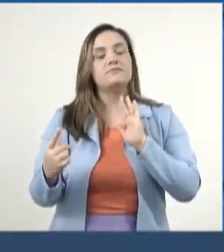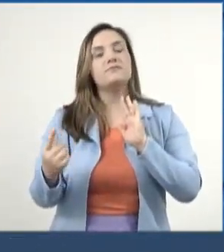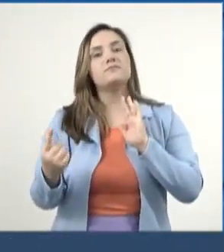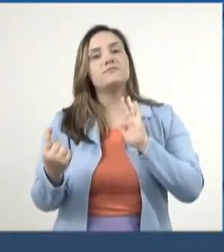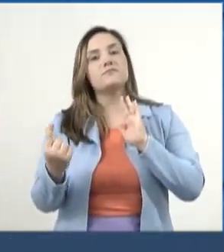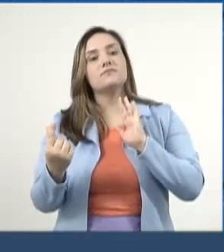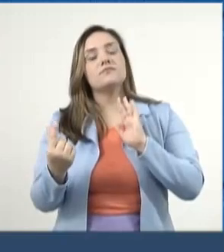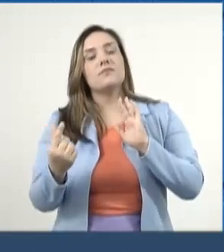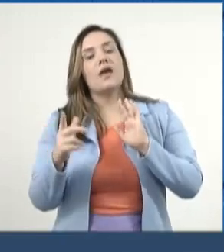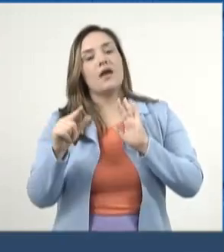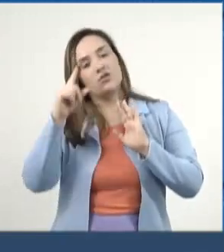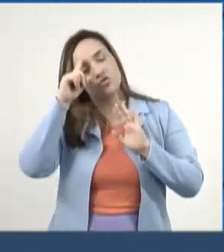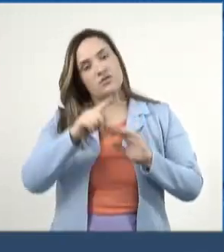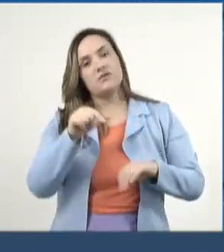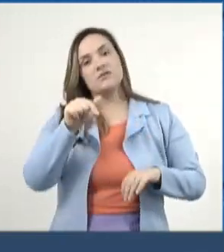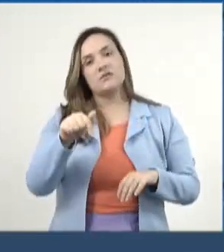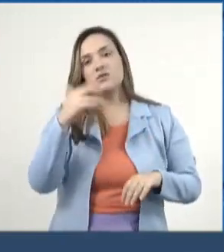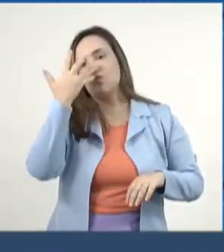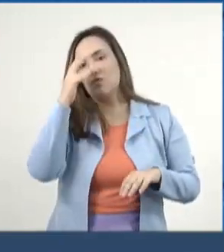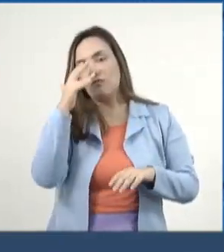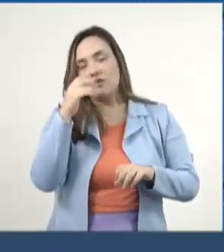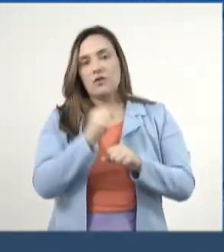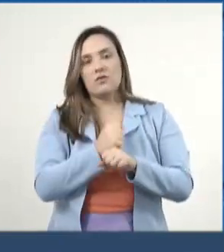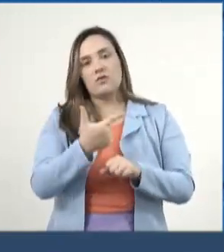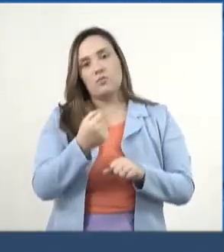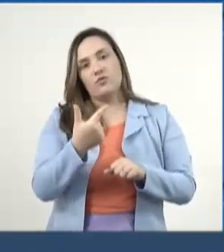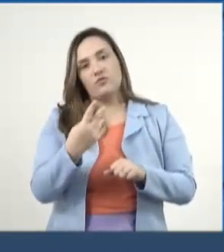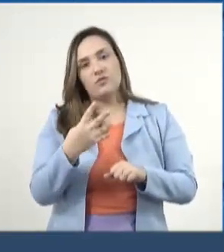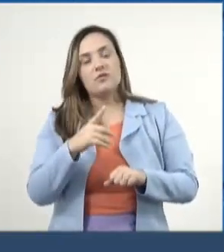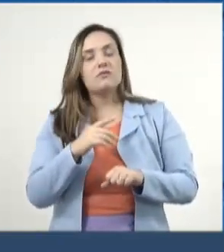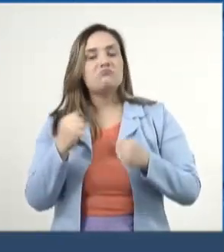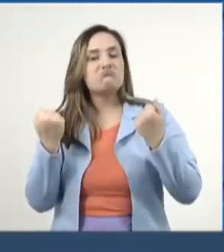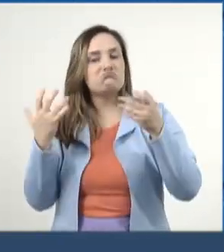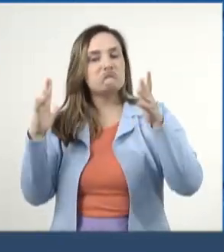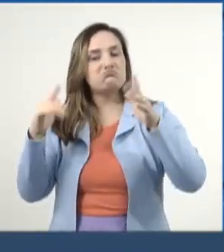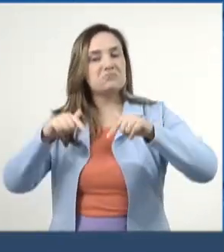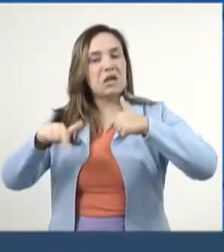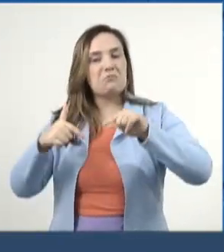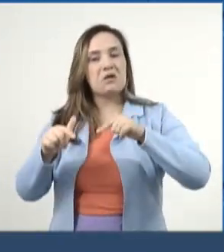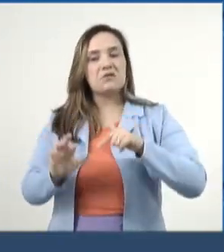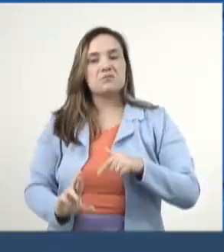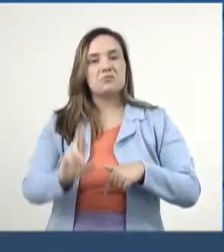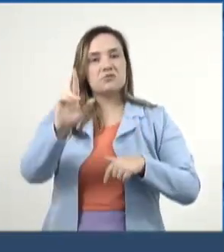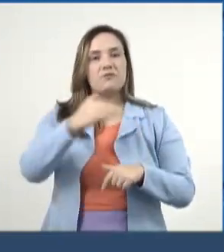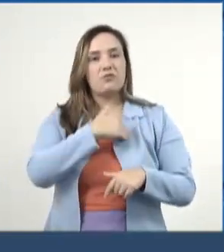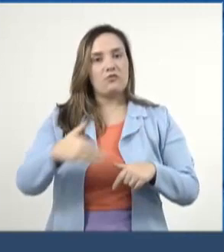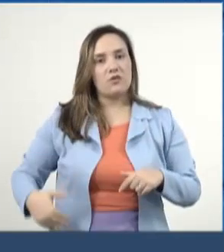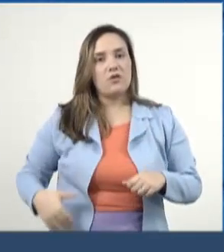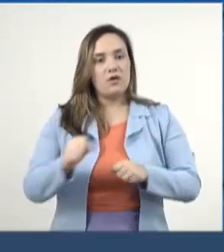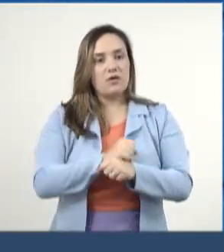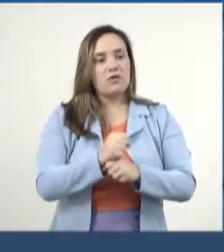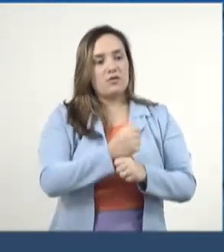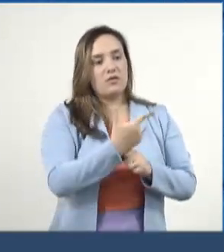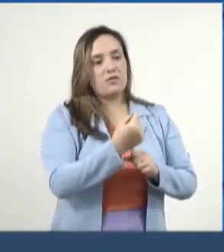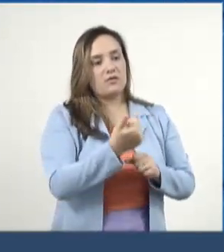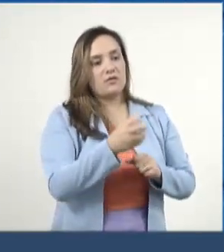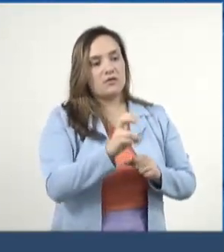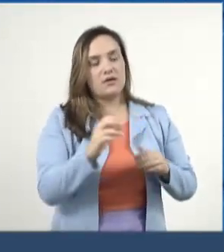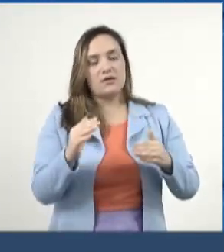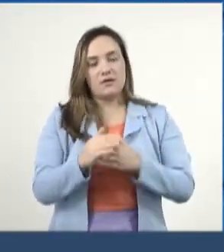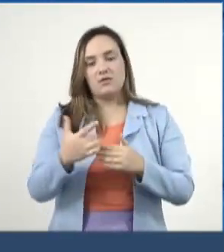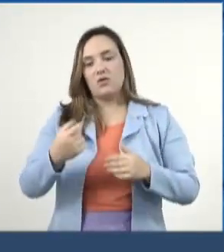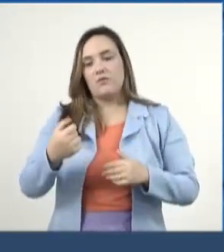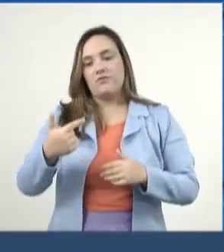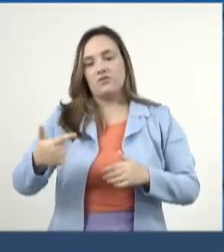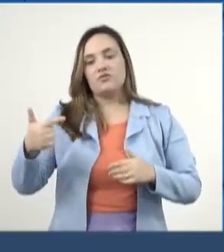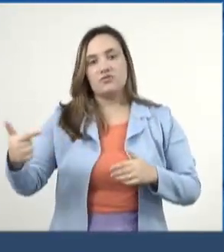dia 7 de fevereiro de 2024, em reconhecimento ao trabalho à frente do Poder Executivo entre os anos de 2015 e